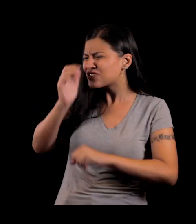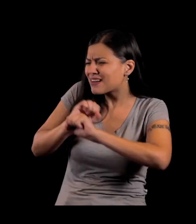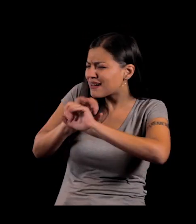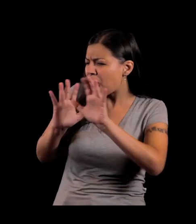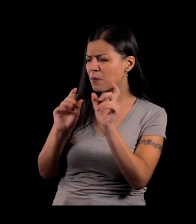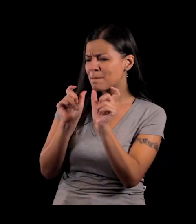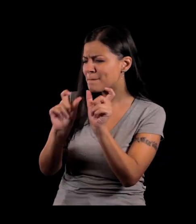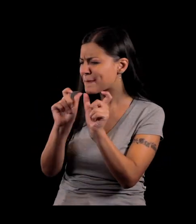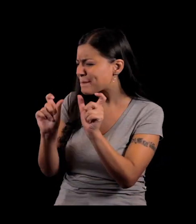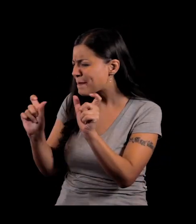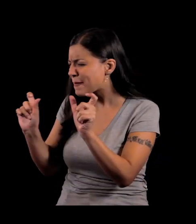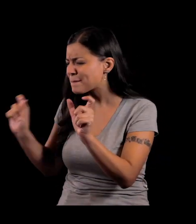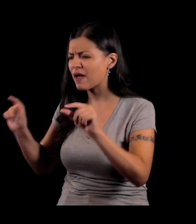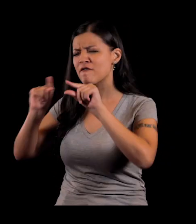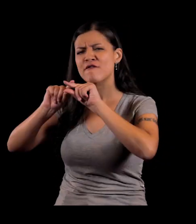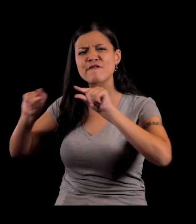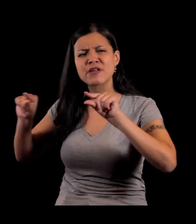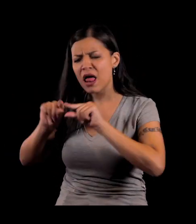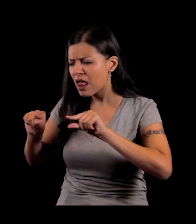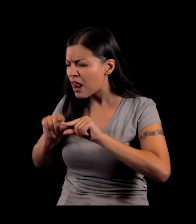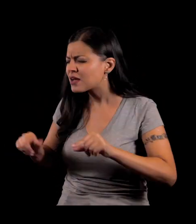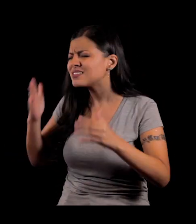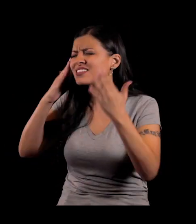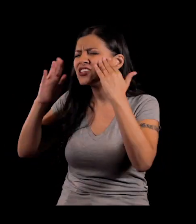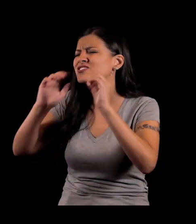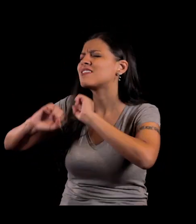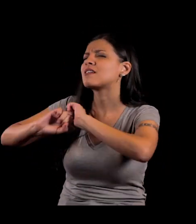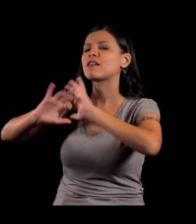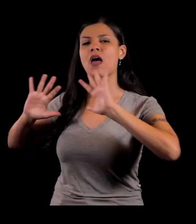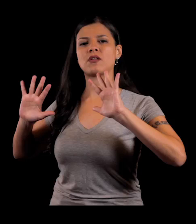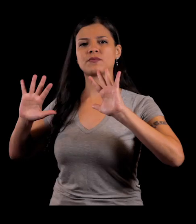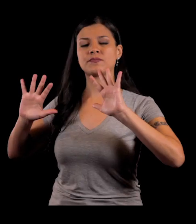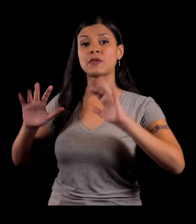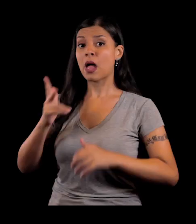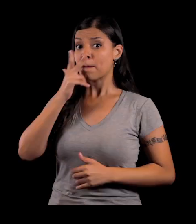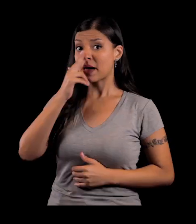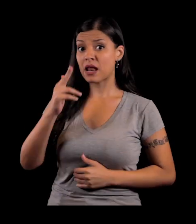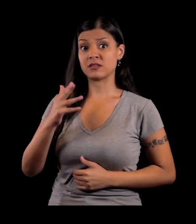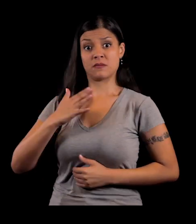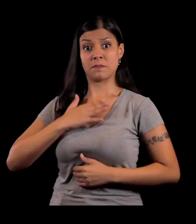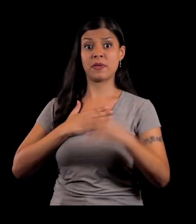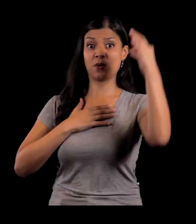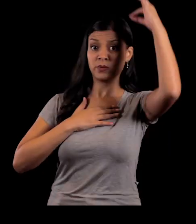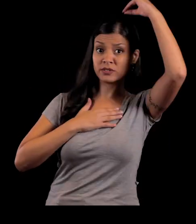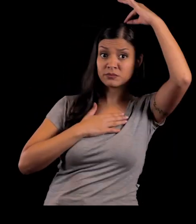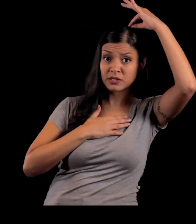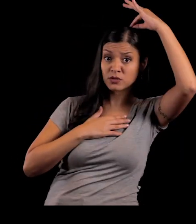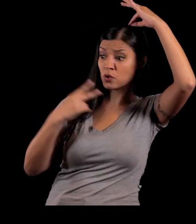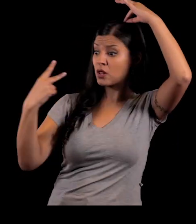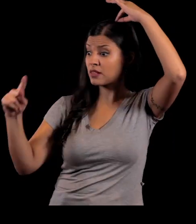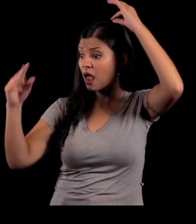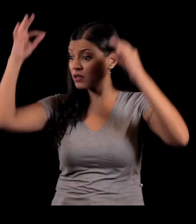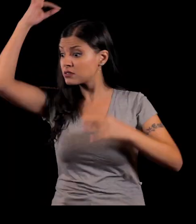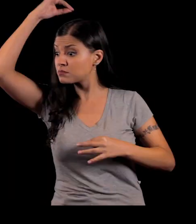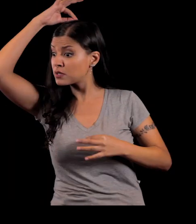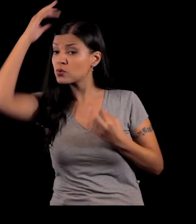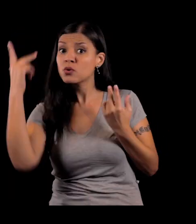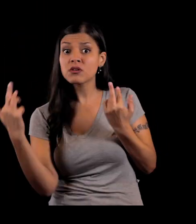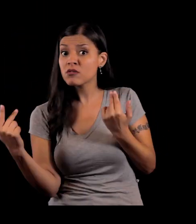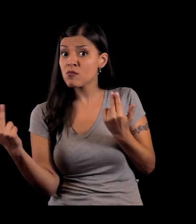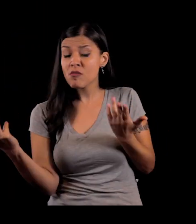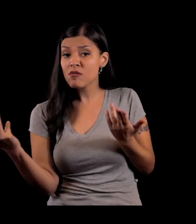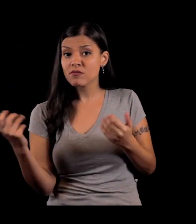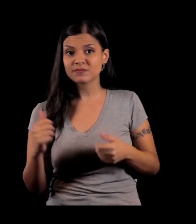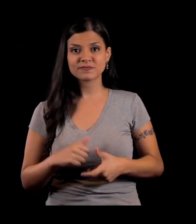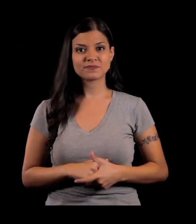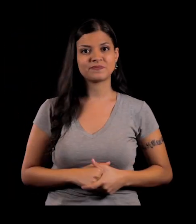as frases de Clarice. Eu acho que, de certo modo, partilhamos o mesmo espírito. Para mim,